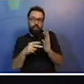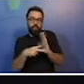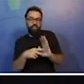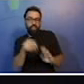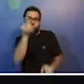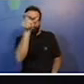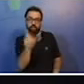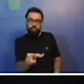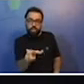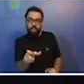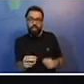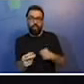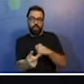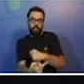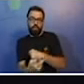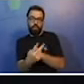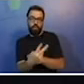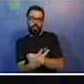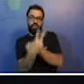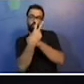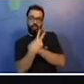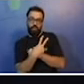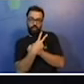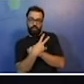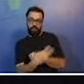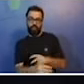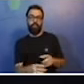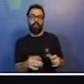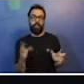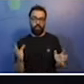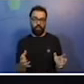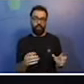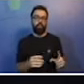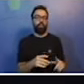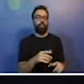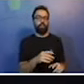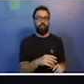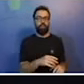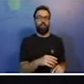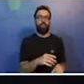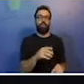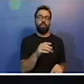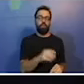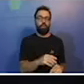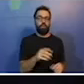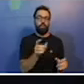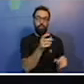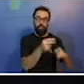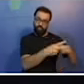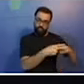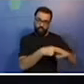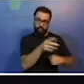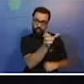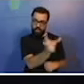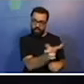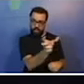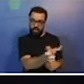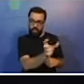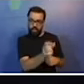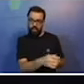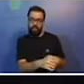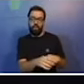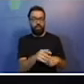ação. O vende-se, o meu verbo no singular, vende, né, no caso, vender. O se é o meu